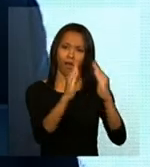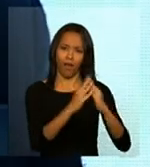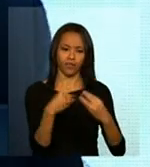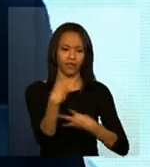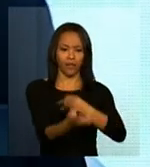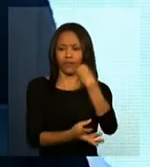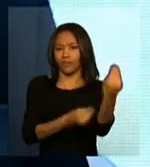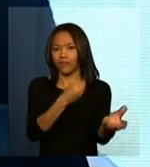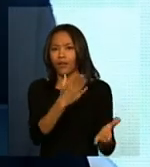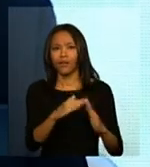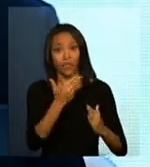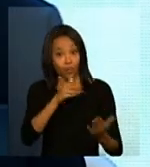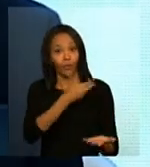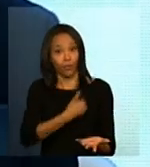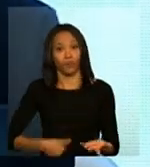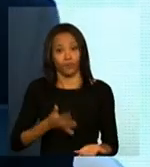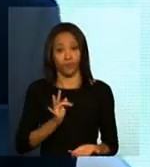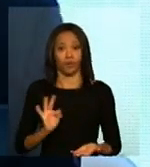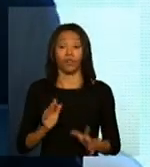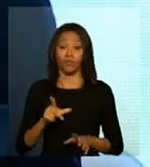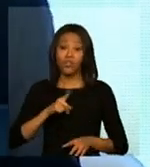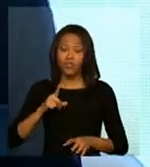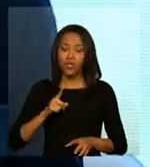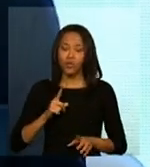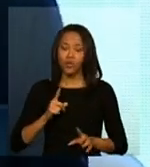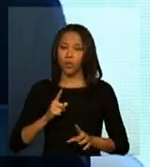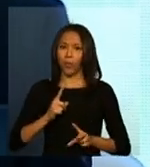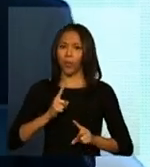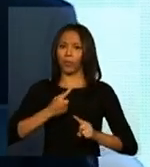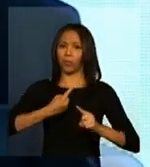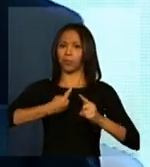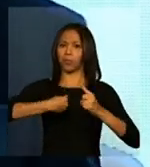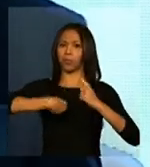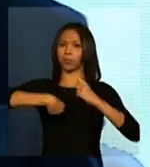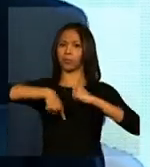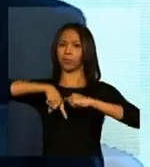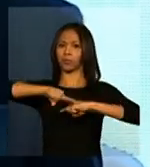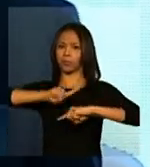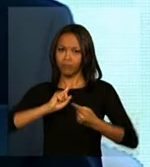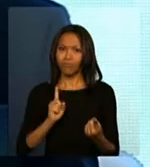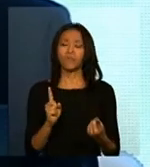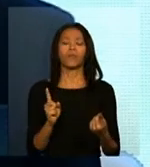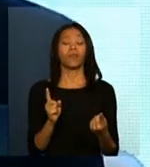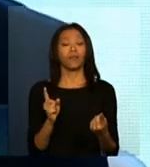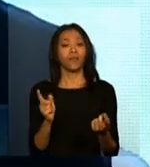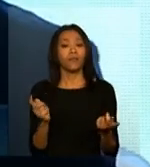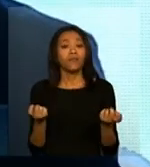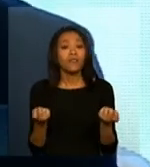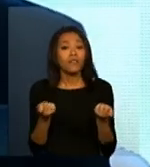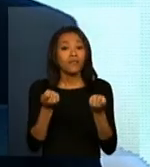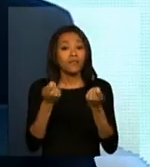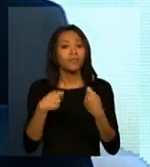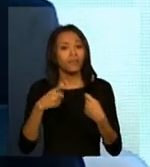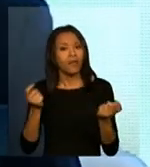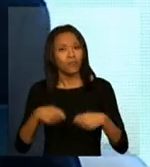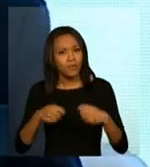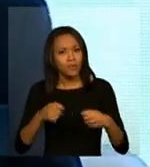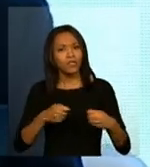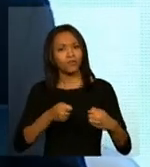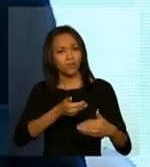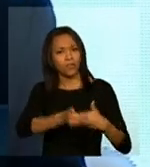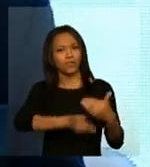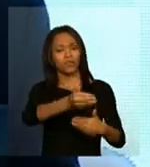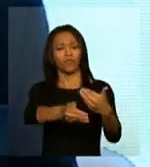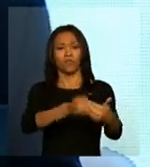de Habitação Rural. Então, nós tivemos uma evolução que nos coloca a possibilidade de um desenvolvimento rural